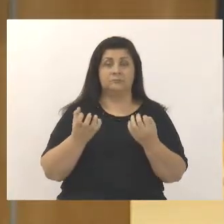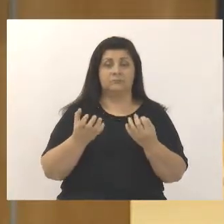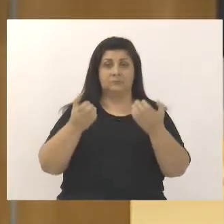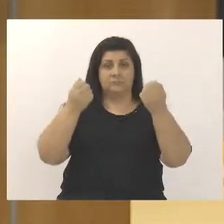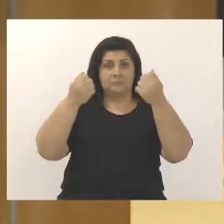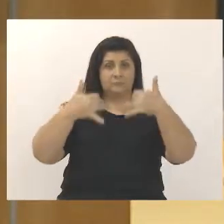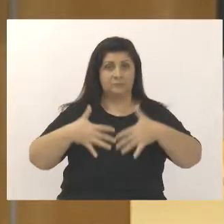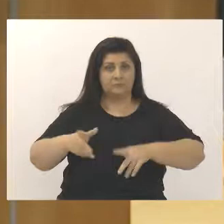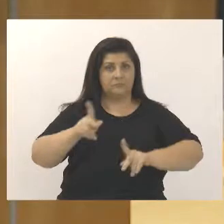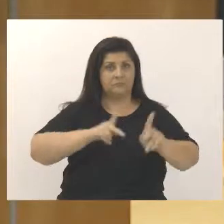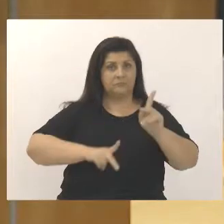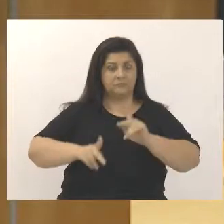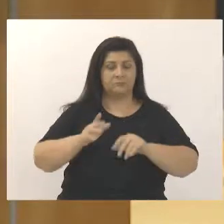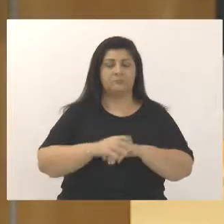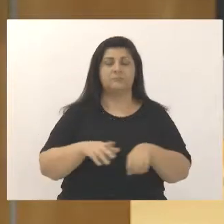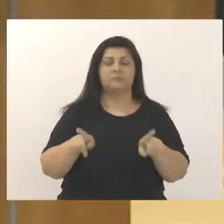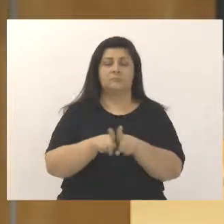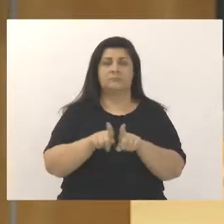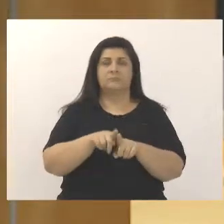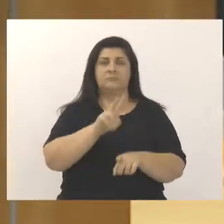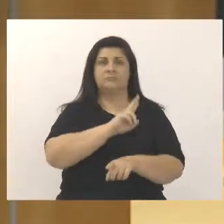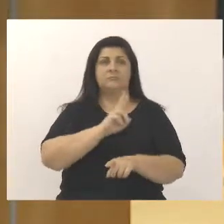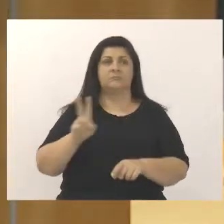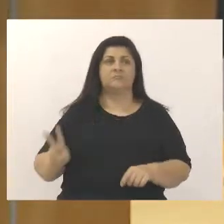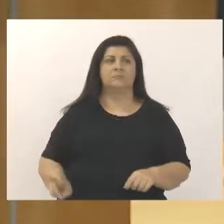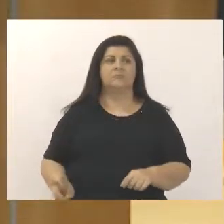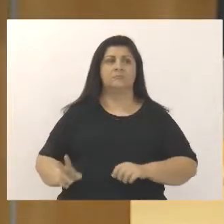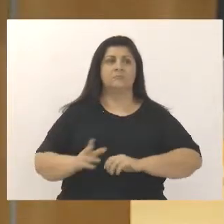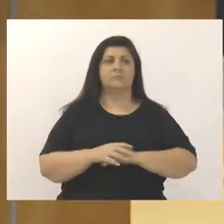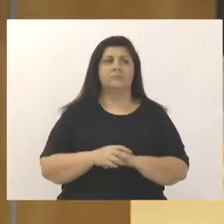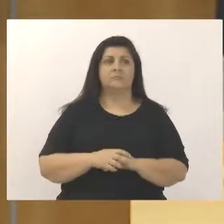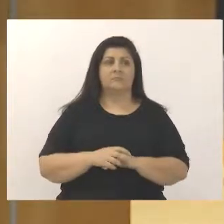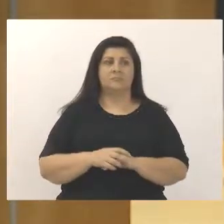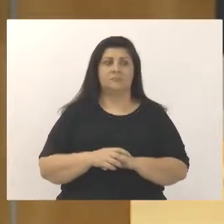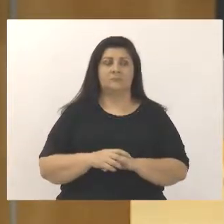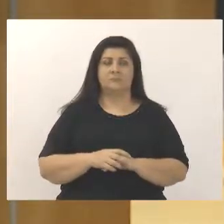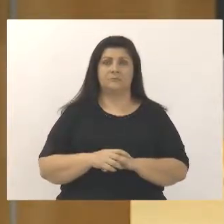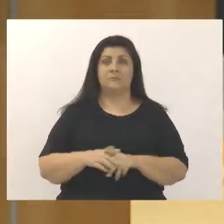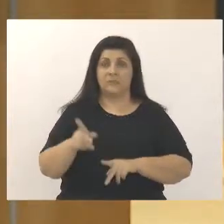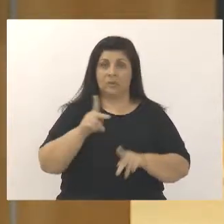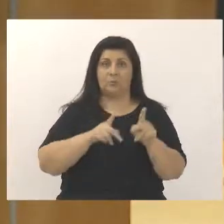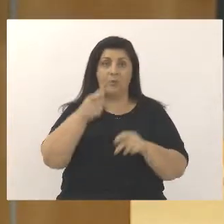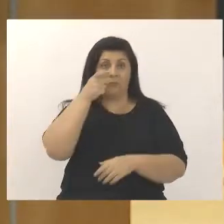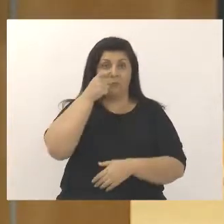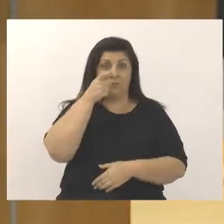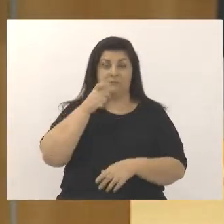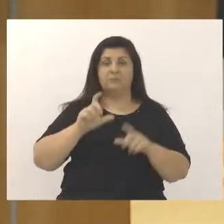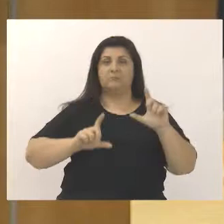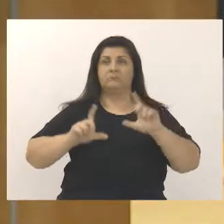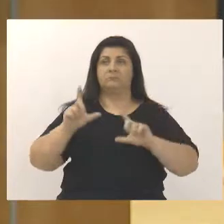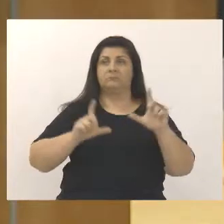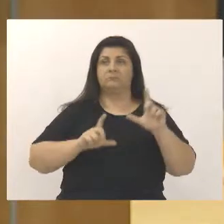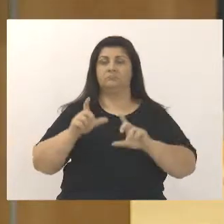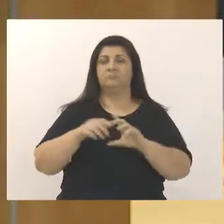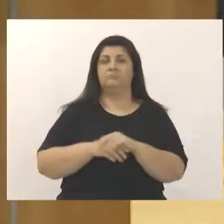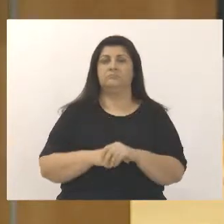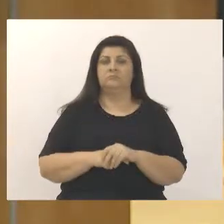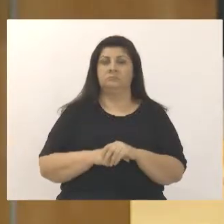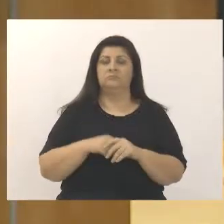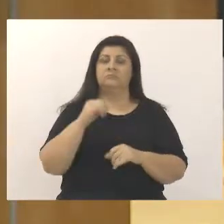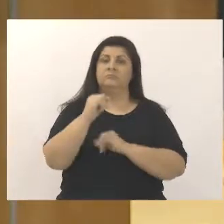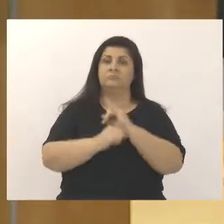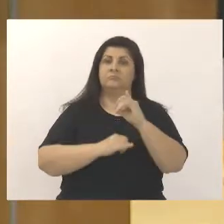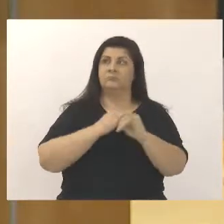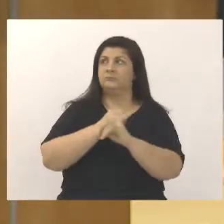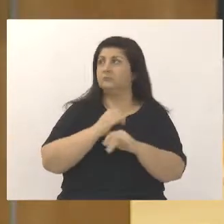população de Jacareí, para os nobres vereadores, e a população que está vendo a gente, Valmir, pela TV Câmara, pela